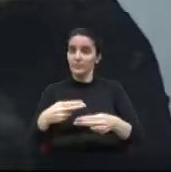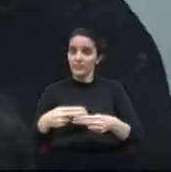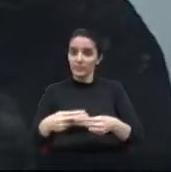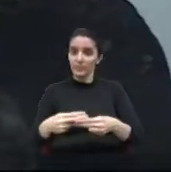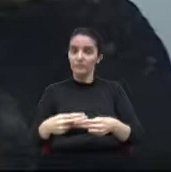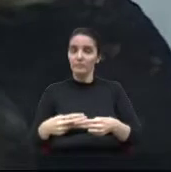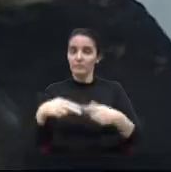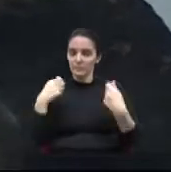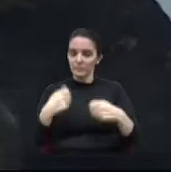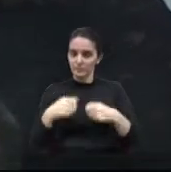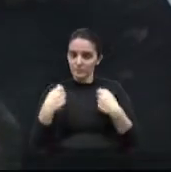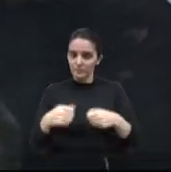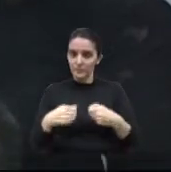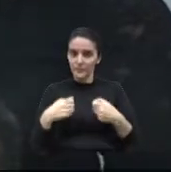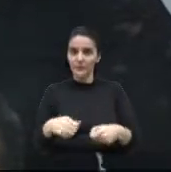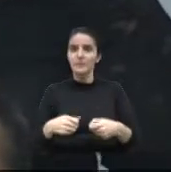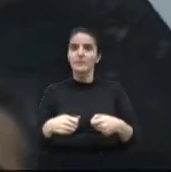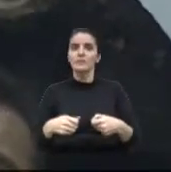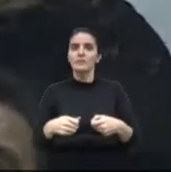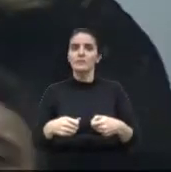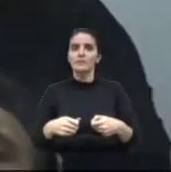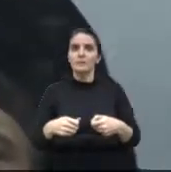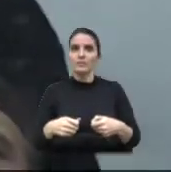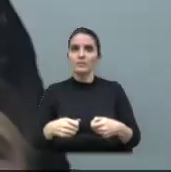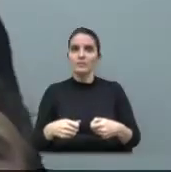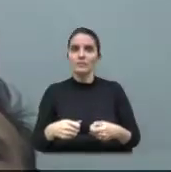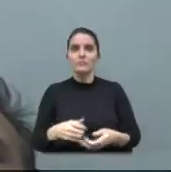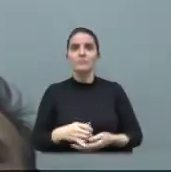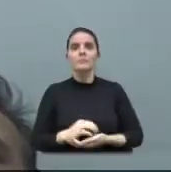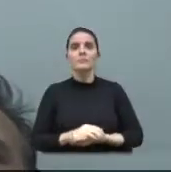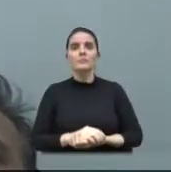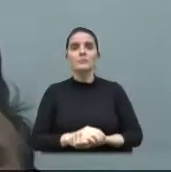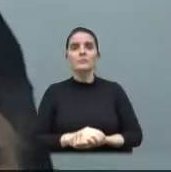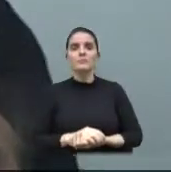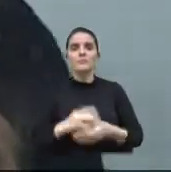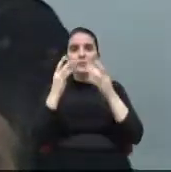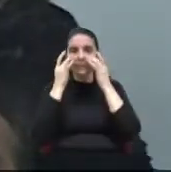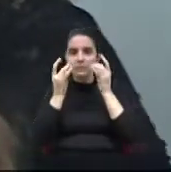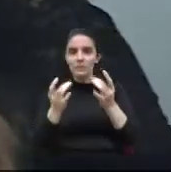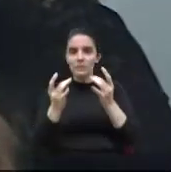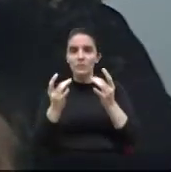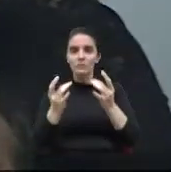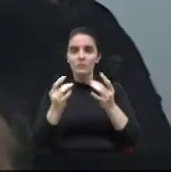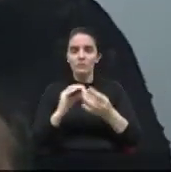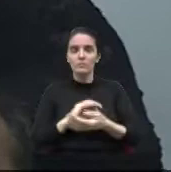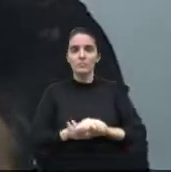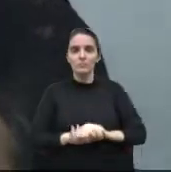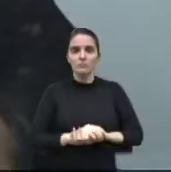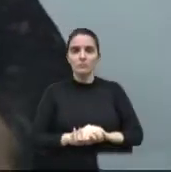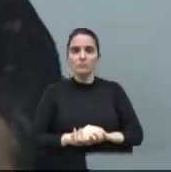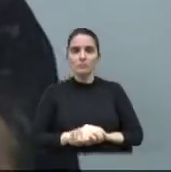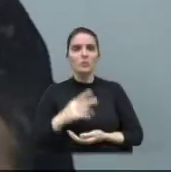nós precisamos tomar atento. Nós vamos ficar velhos. Na verdade, eu já sou velha.